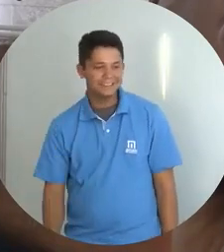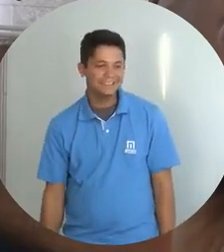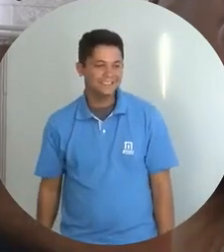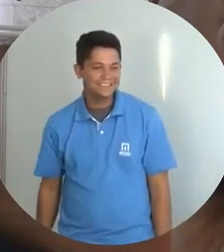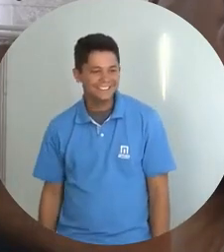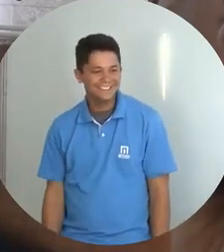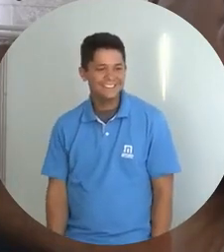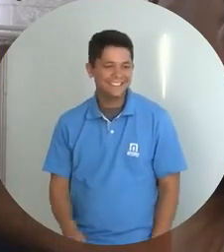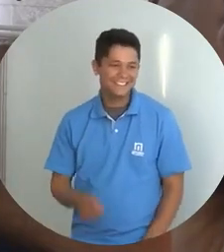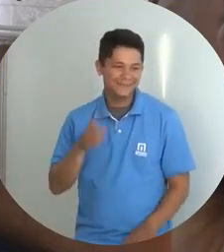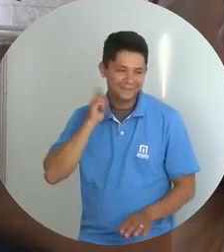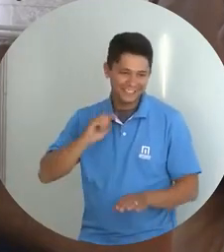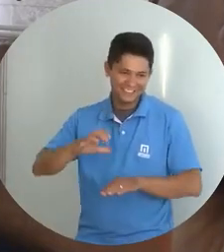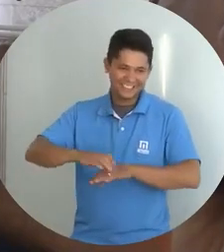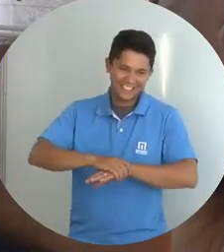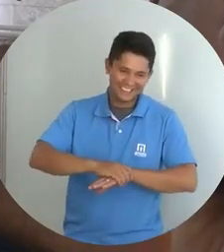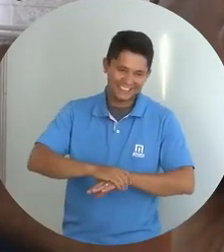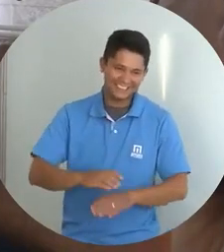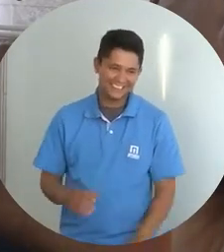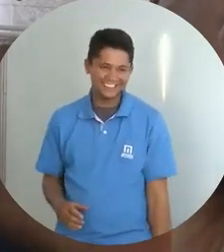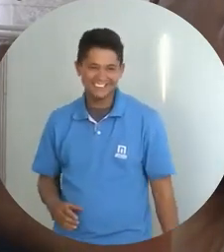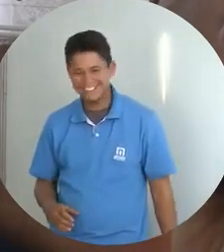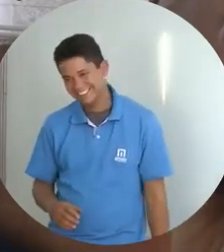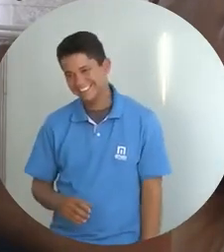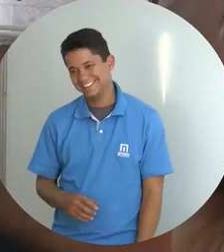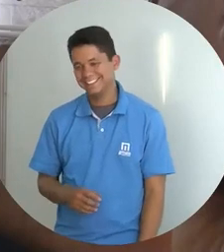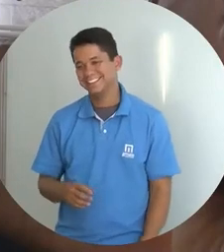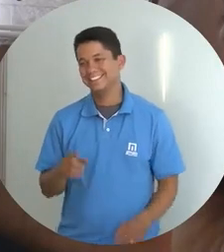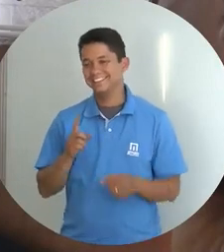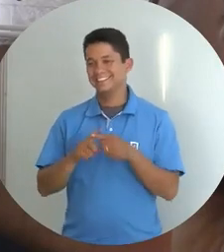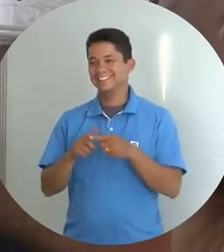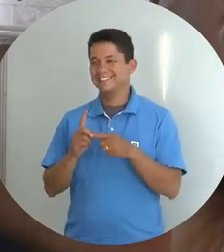aconteciam, então tivemos que passar isso tudo para ancorar as estacas.